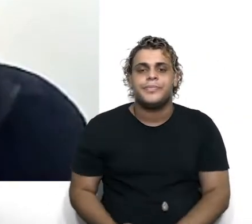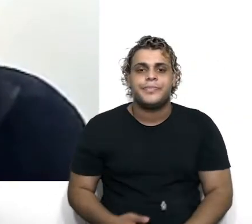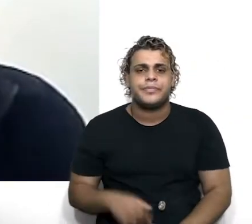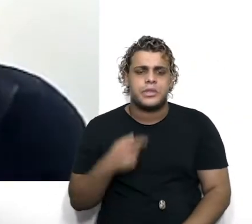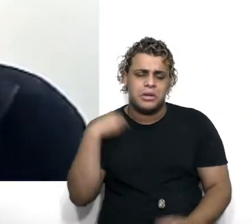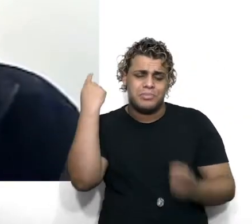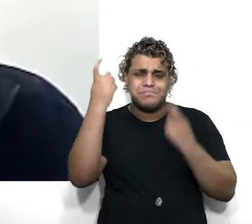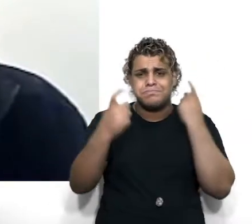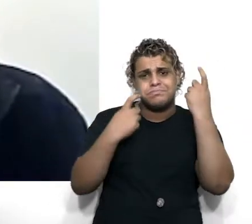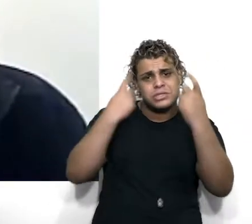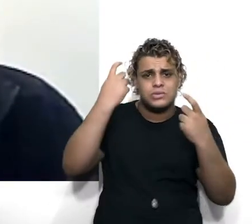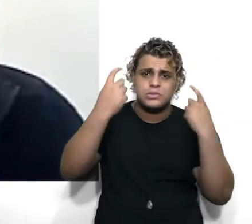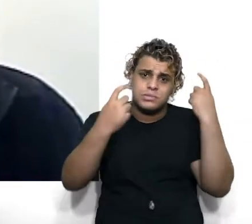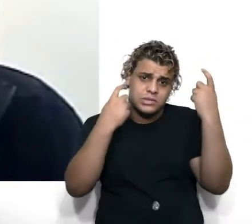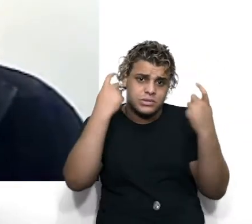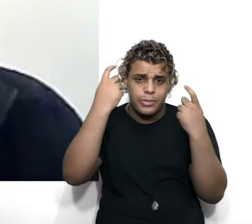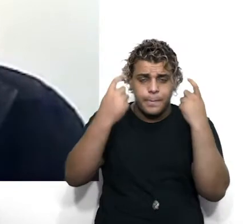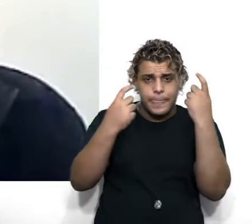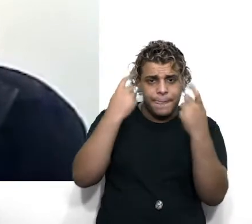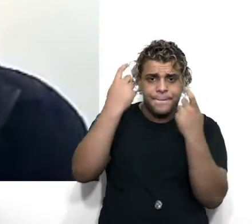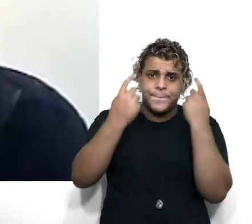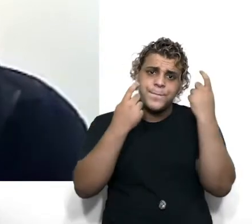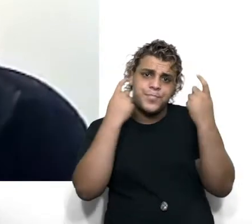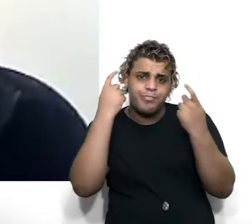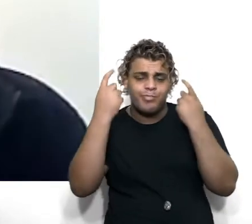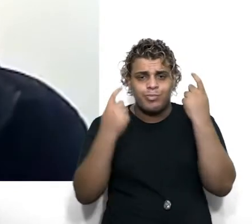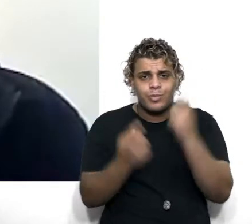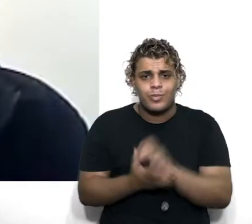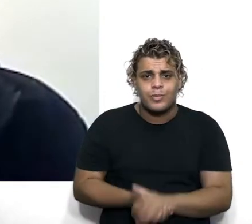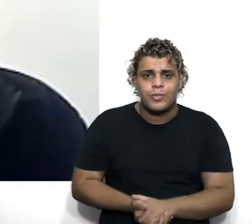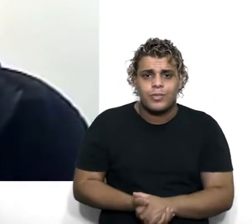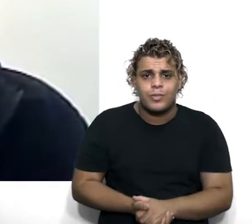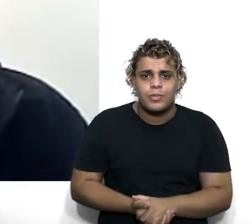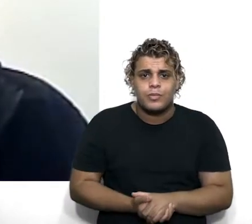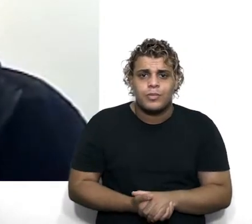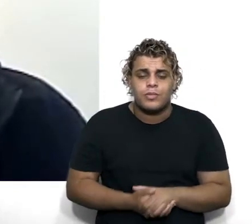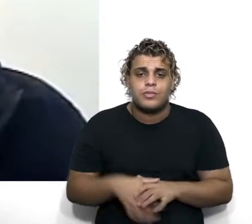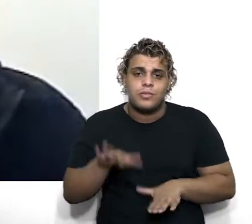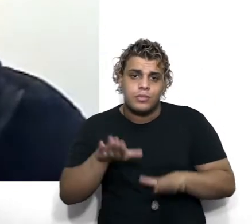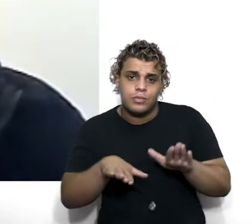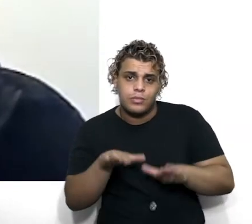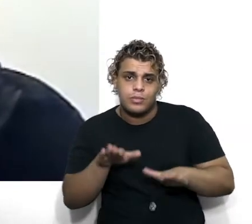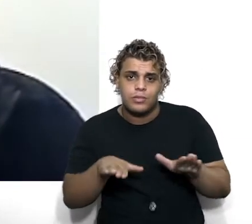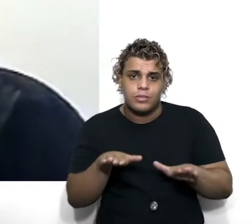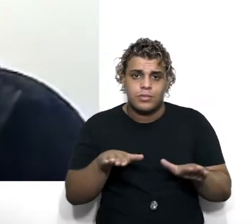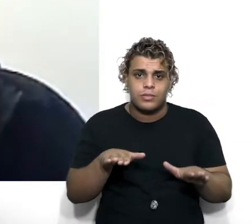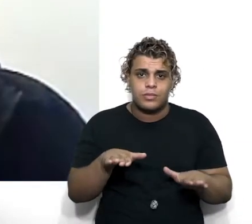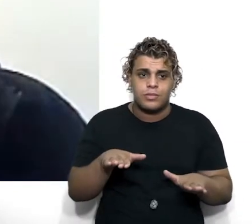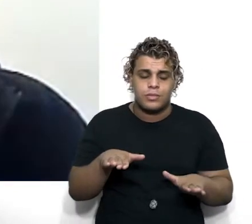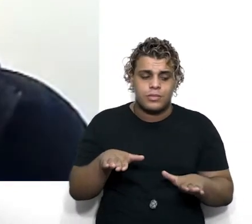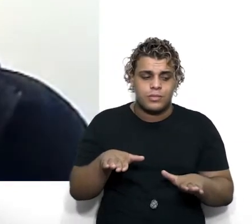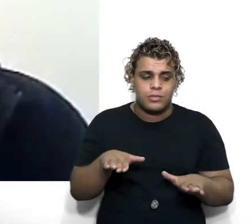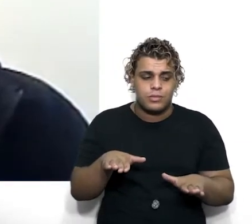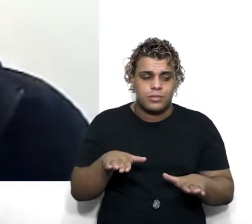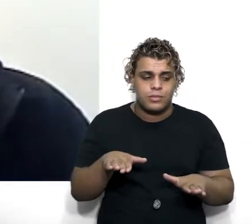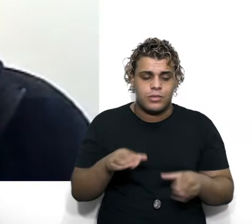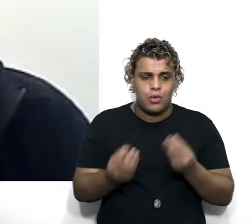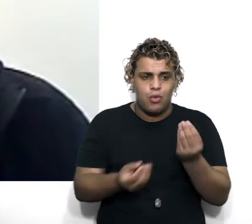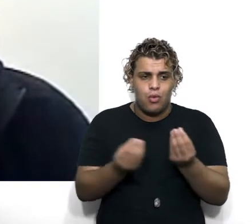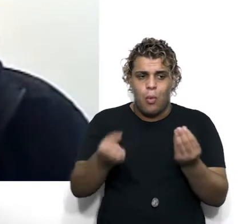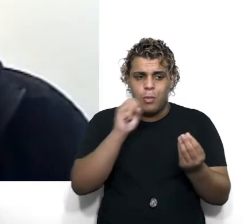isso. Eu lá me vou conseguindo defender, às vezes com a minha cabeça a afastar-se do